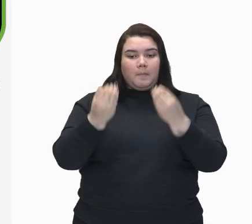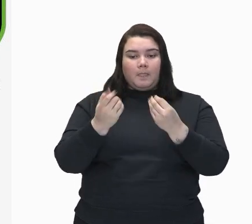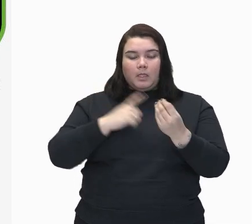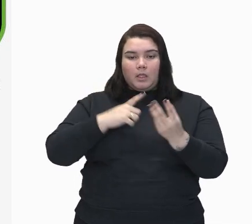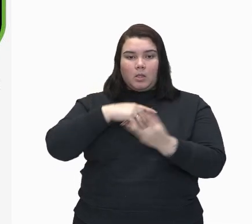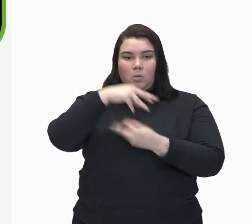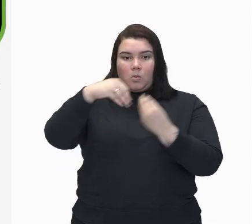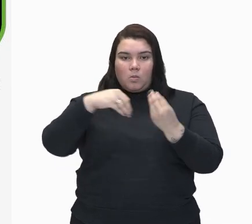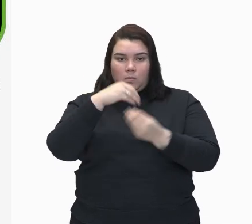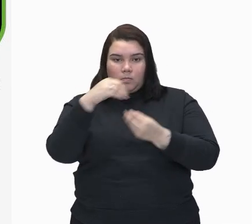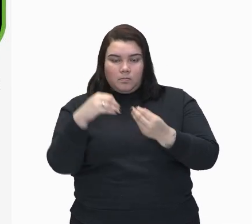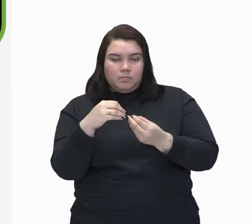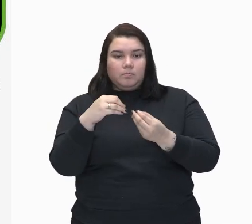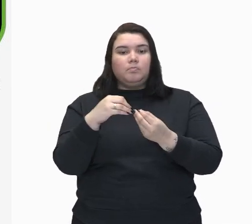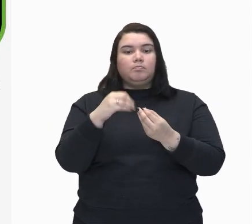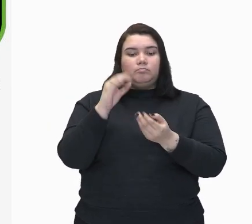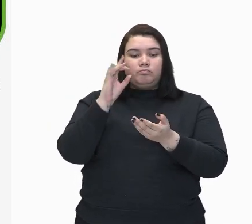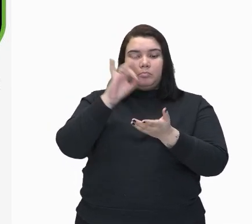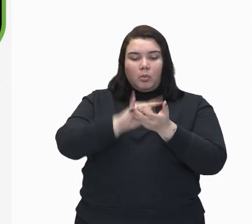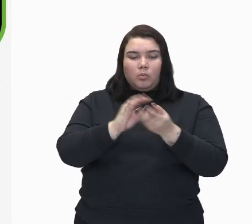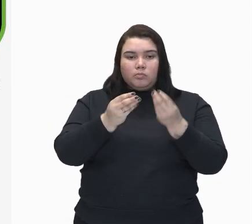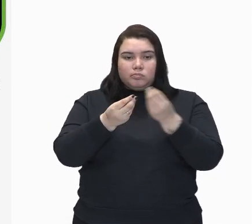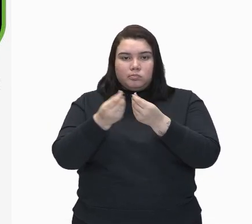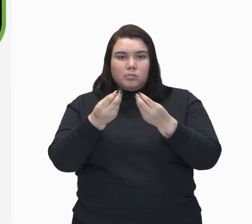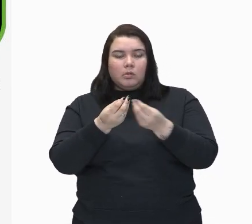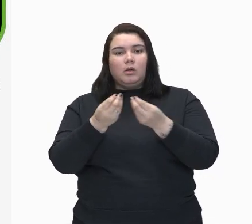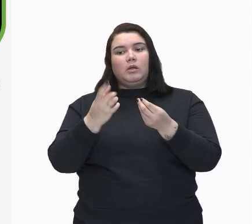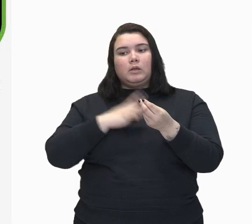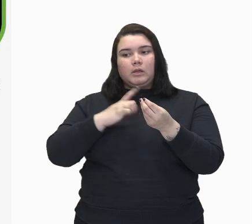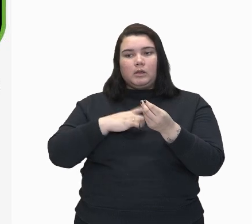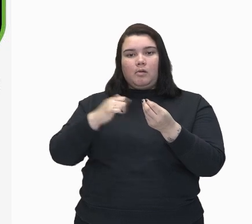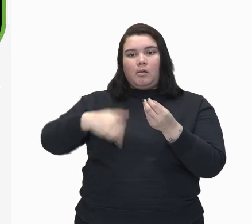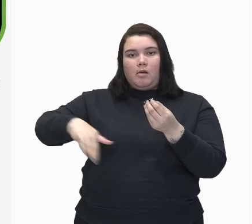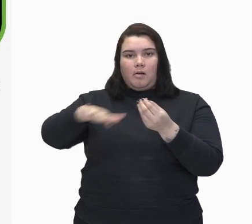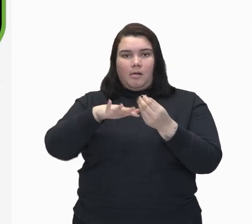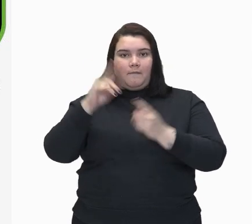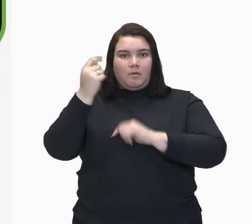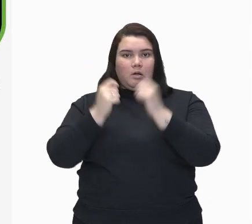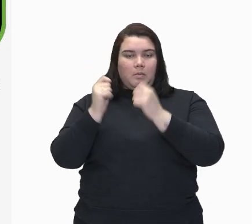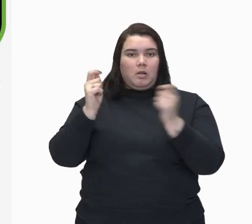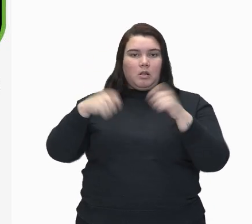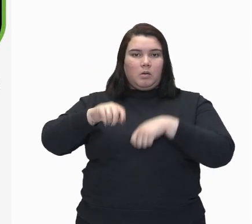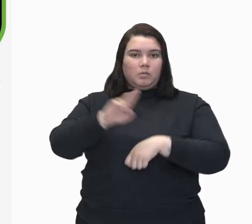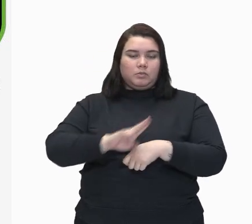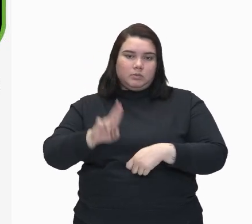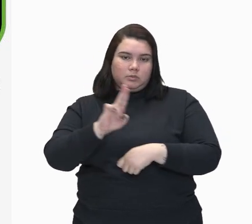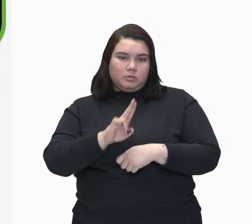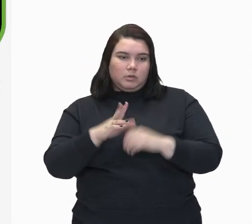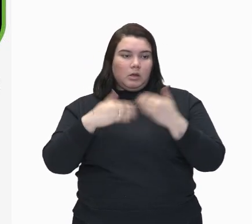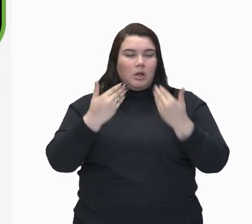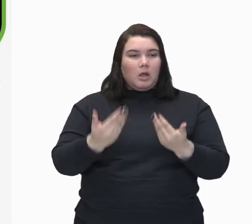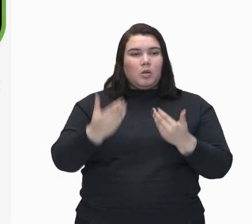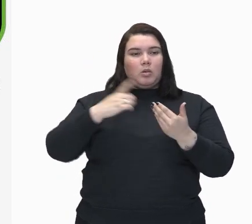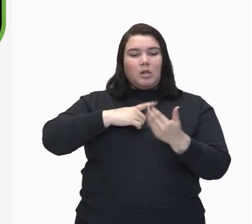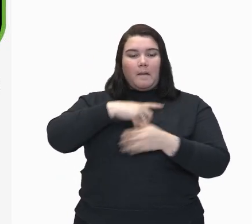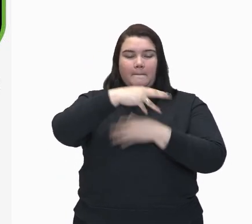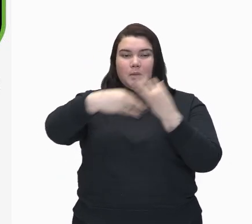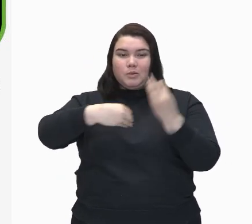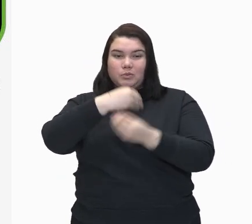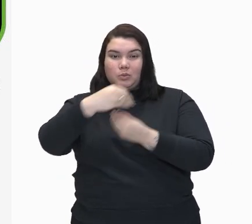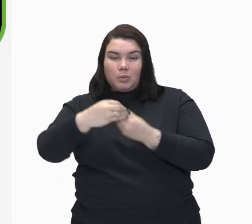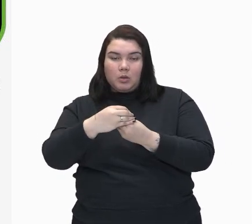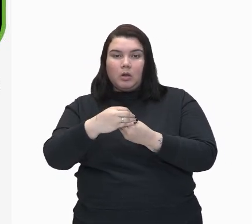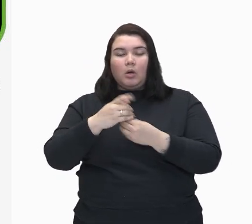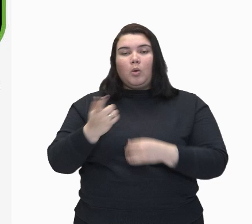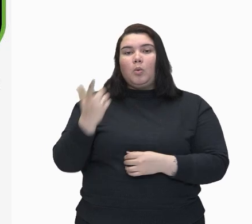compostos enantiomericamente puros em escala industrial. Ou seja, ao invés de ter toda aquela mistura,